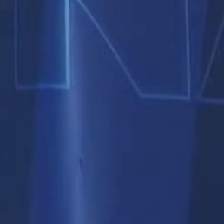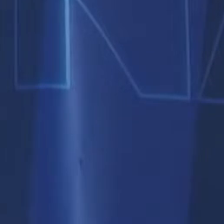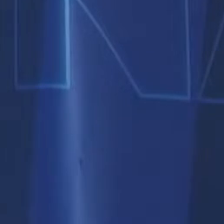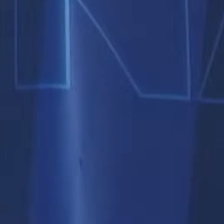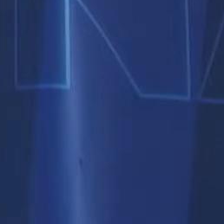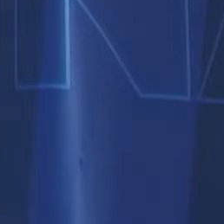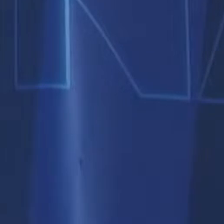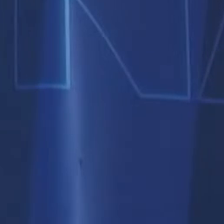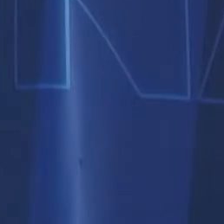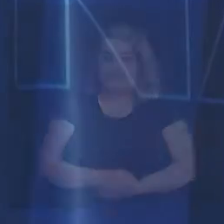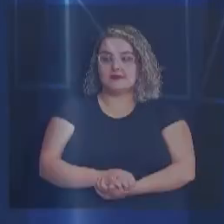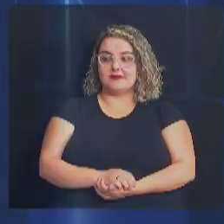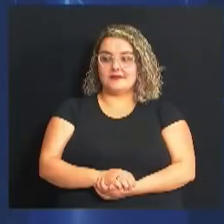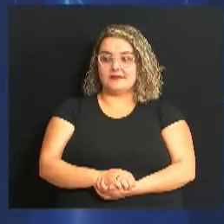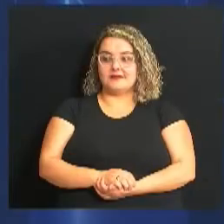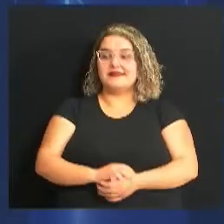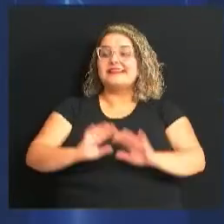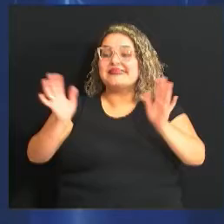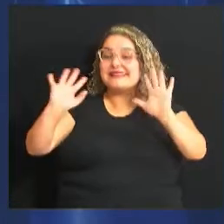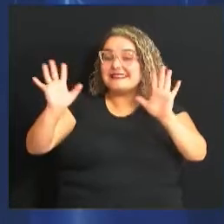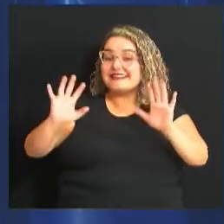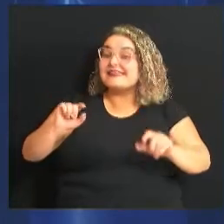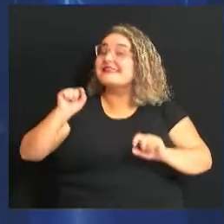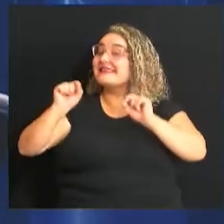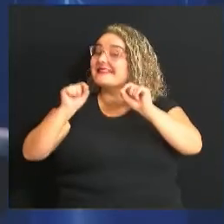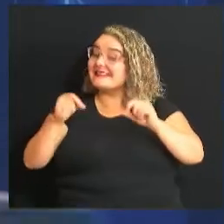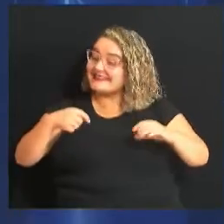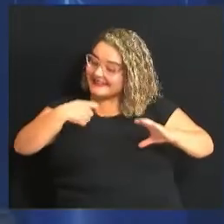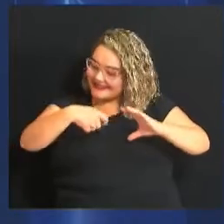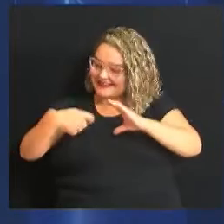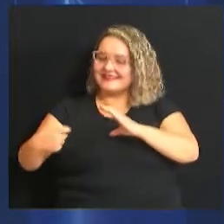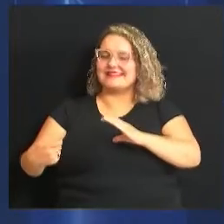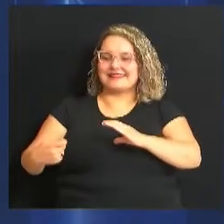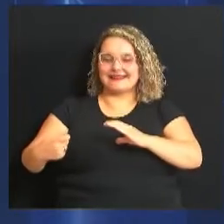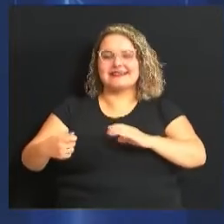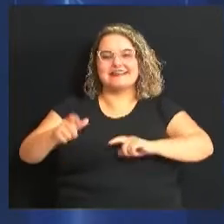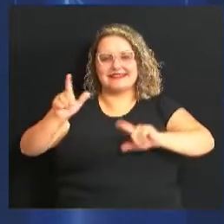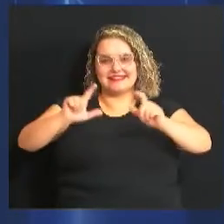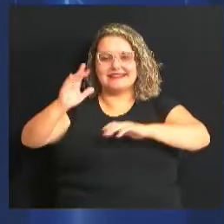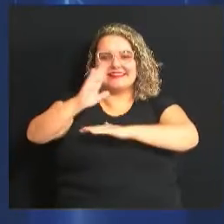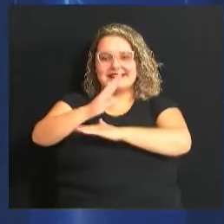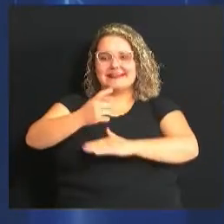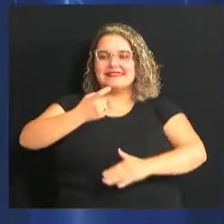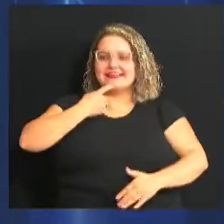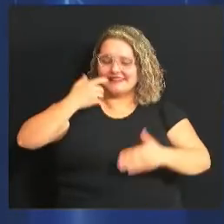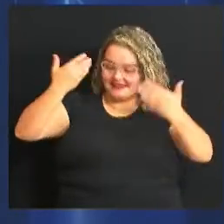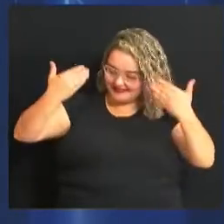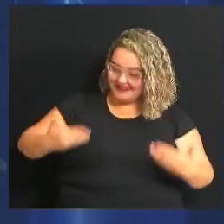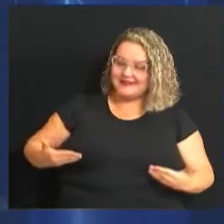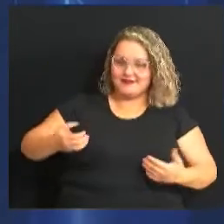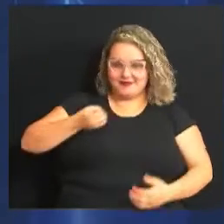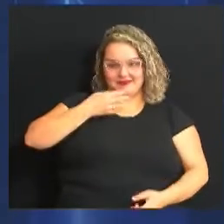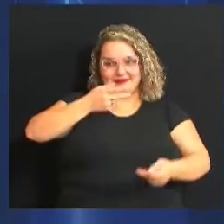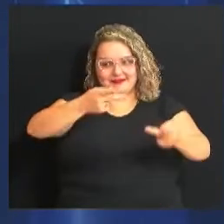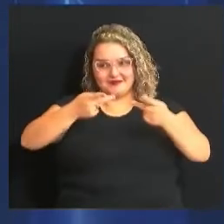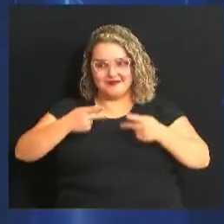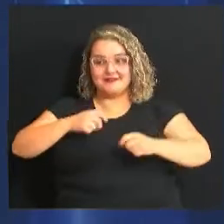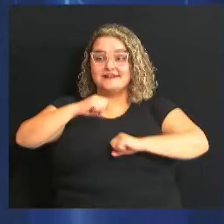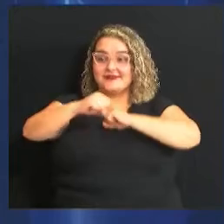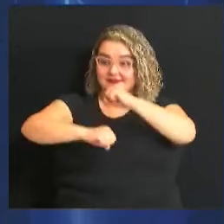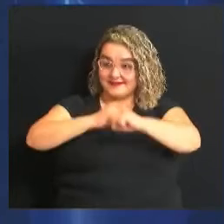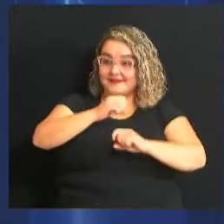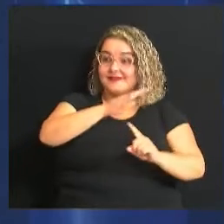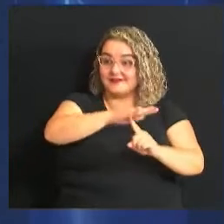Olha só quem apareceu aqui nos estúdios da TV Câmara Campinas. Boa tarde para você, bem-vindo, bem-vinda. Dessa vez é o Giro Ambiental que está